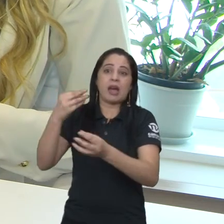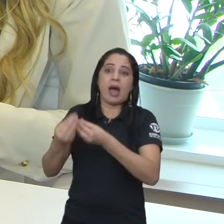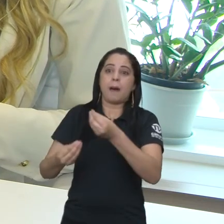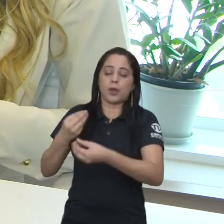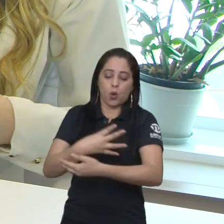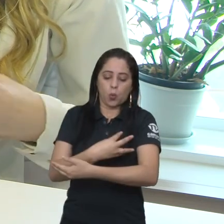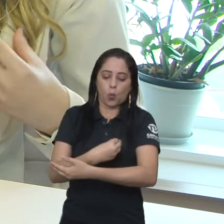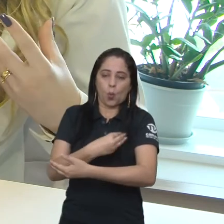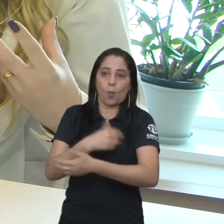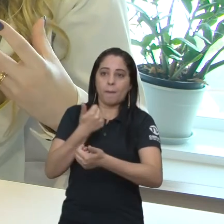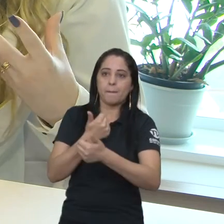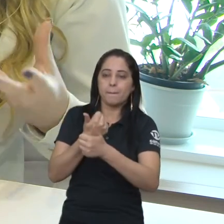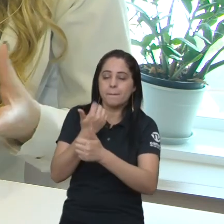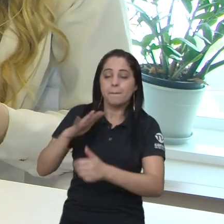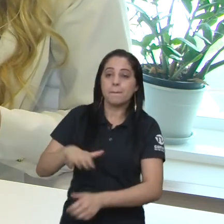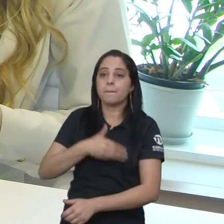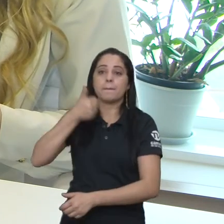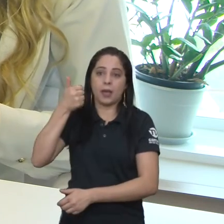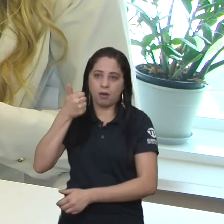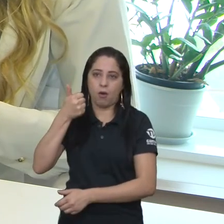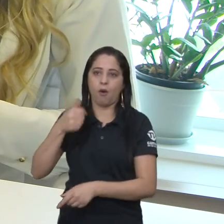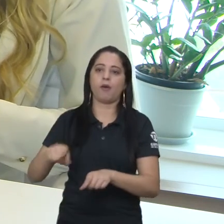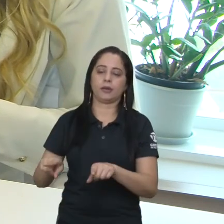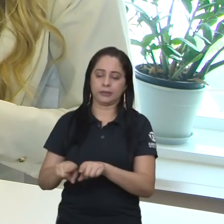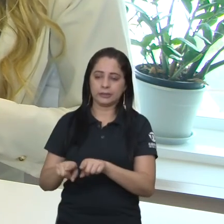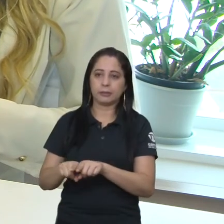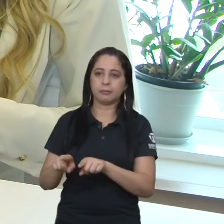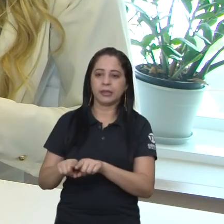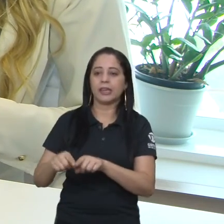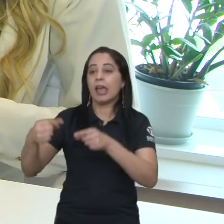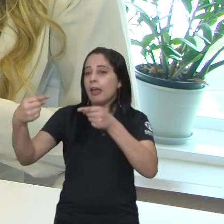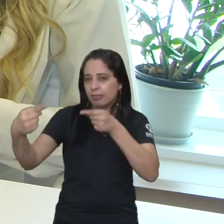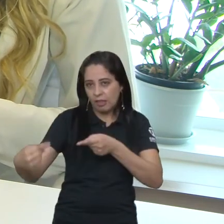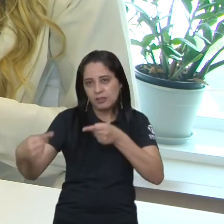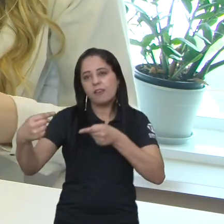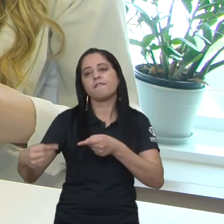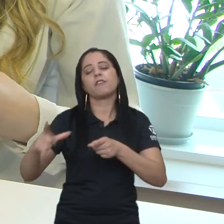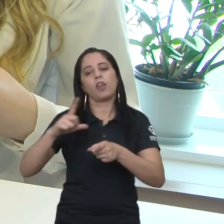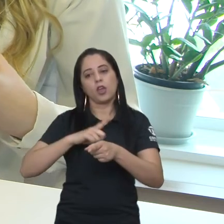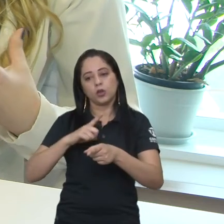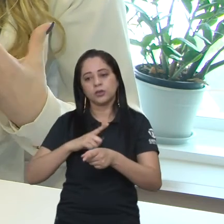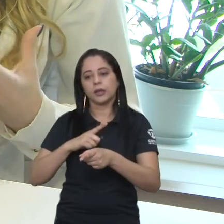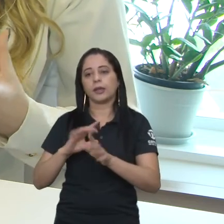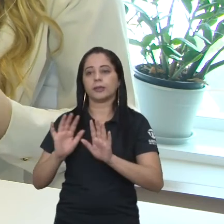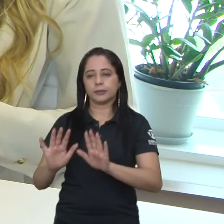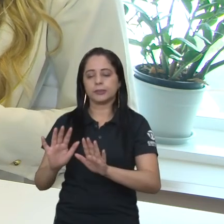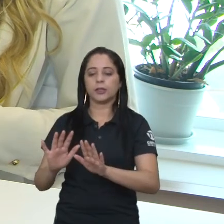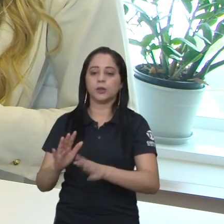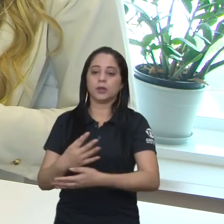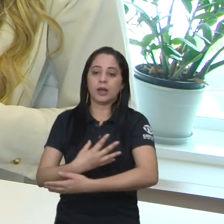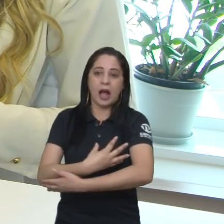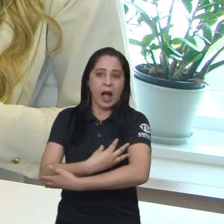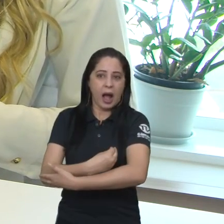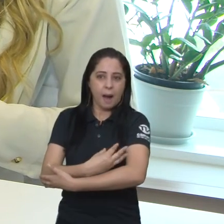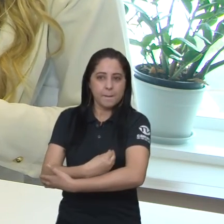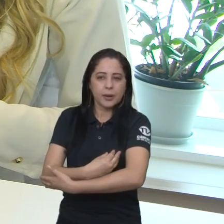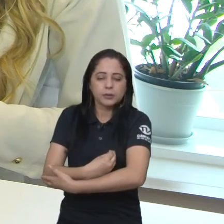o aleitamento, como driblar os desafios que a amamentação envolve. A amamentação não é uma